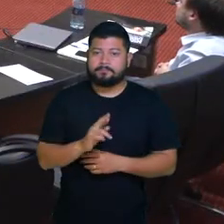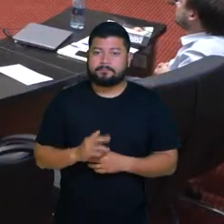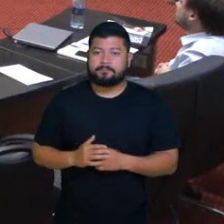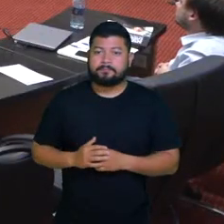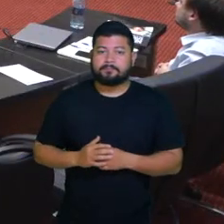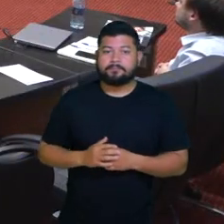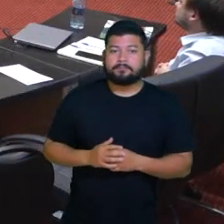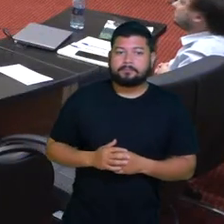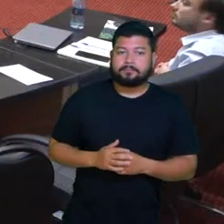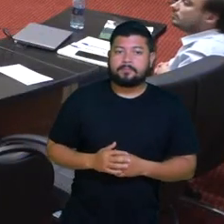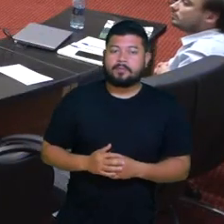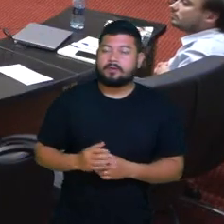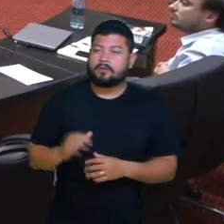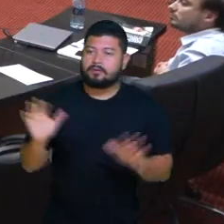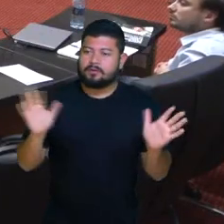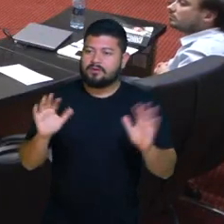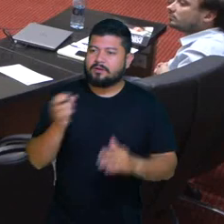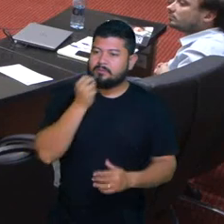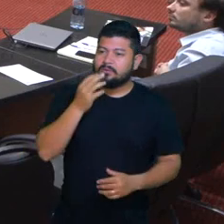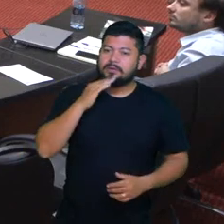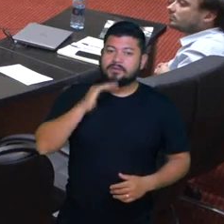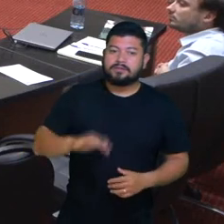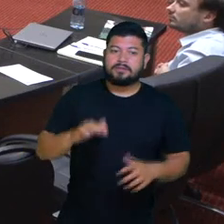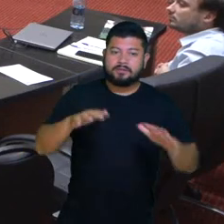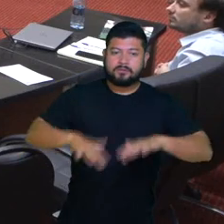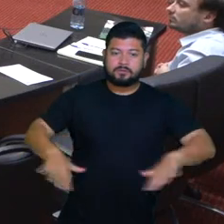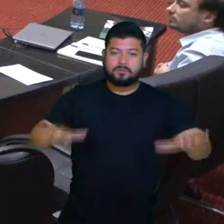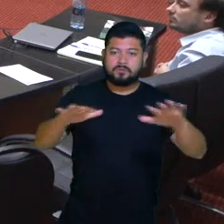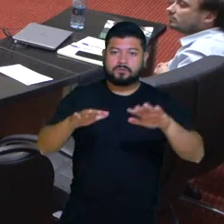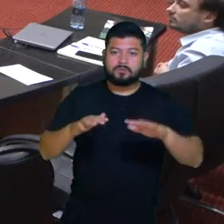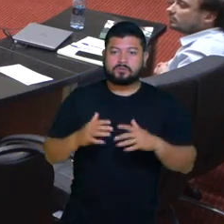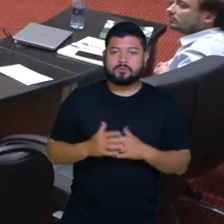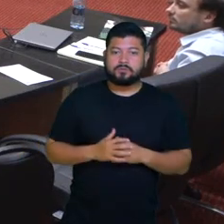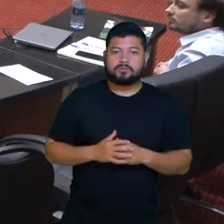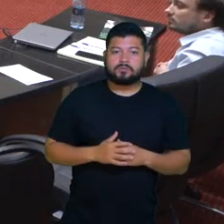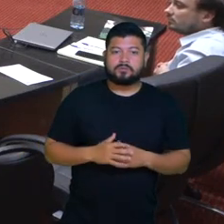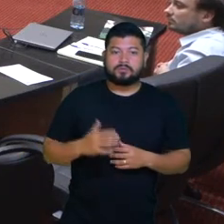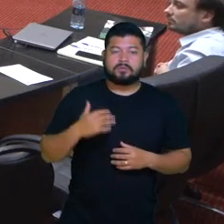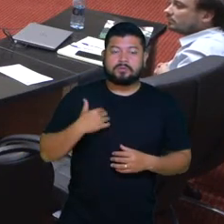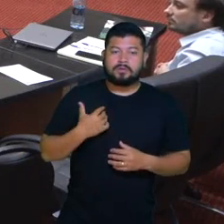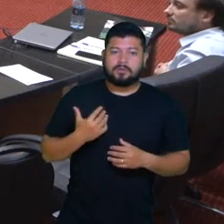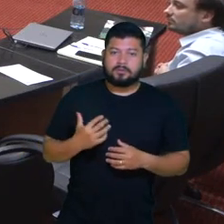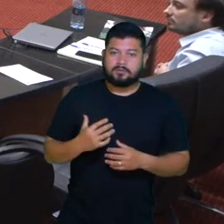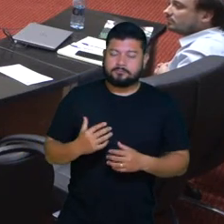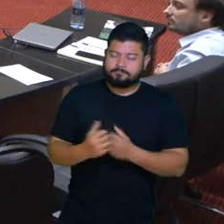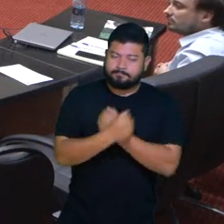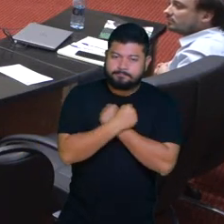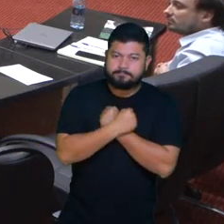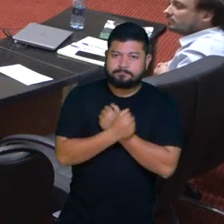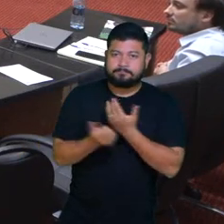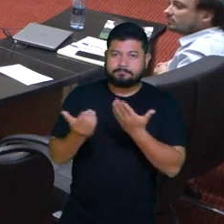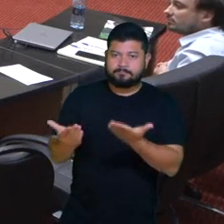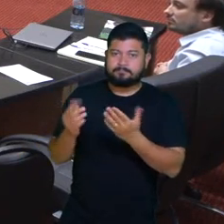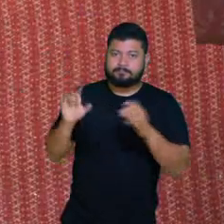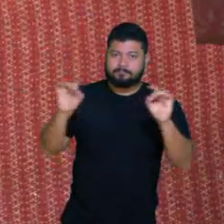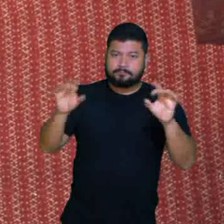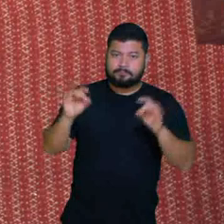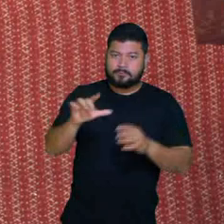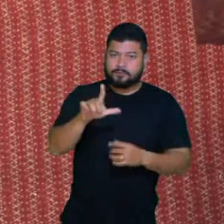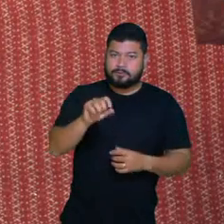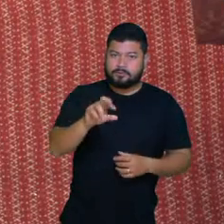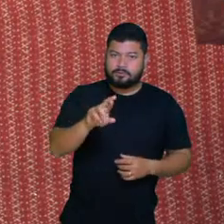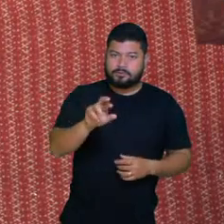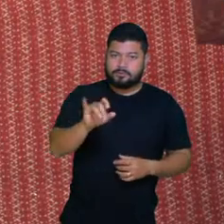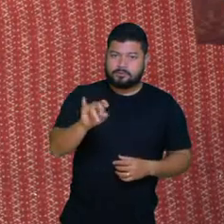Olá boa tarde a todos e todas eh um abraço afetuoso à mesa em especial Professor lval nosso